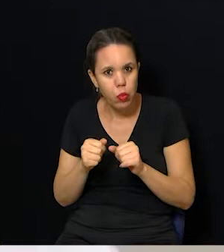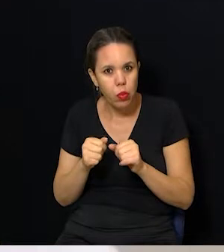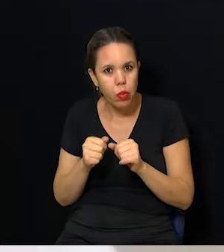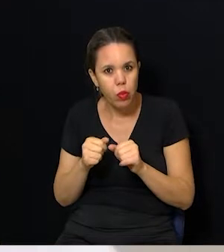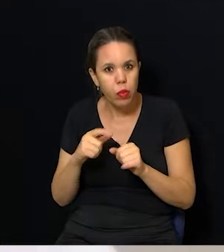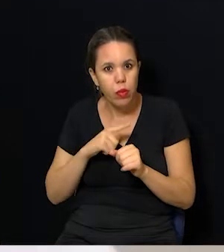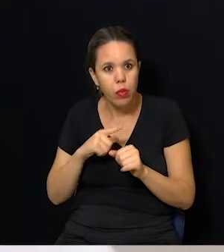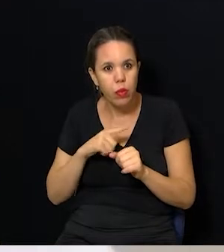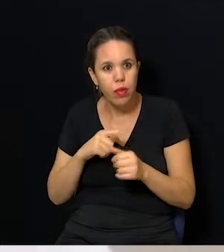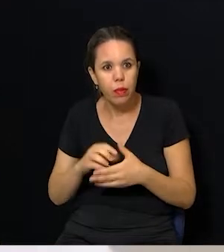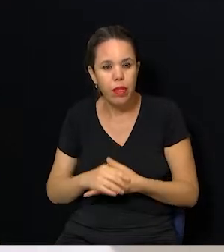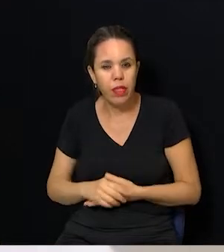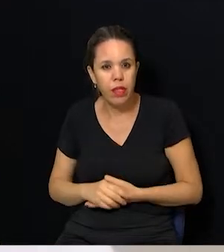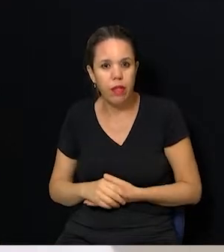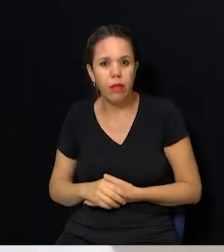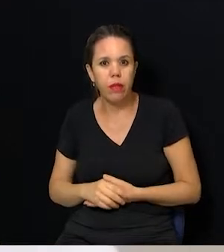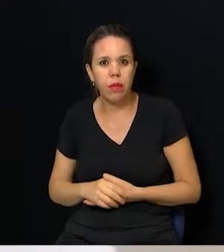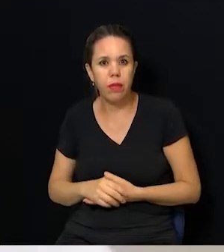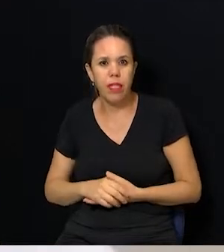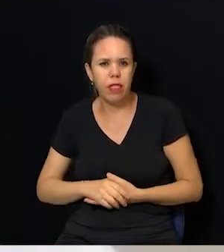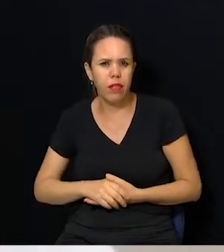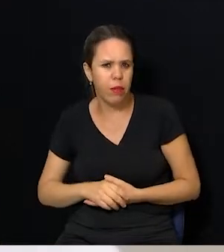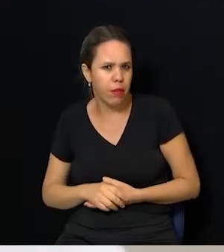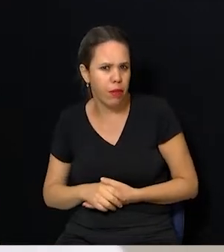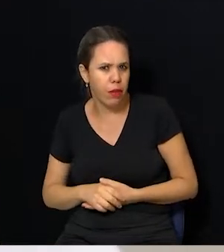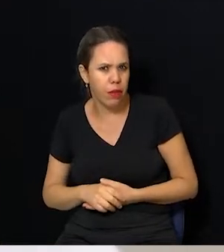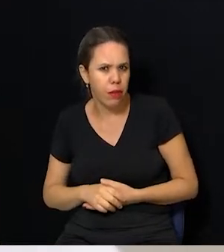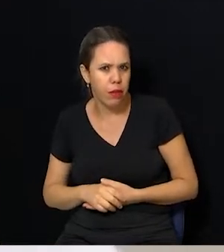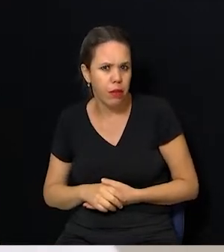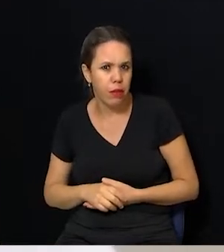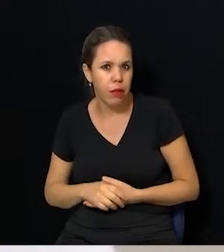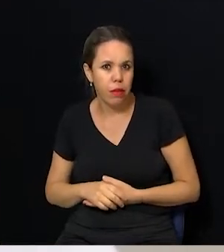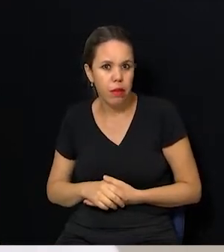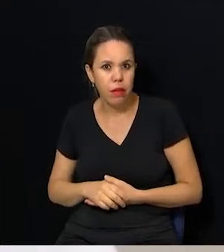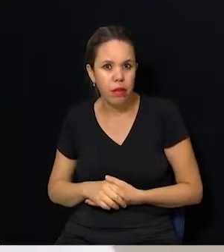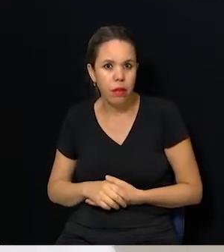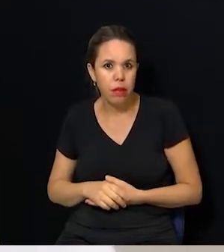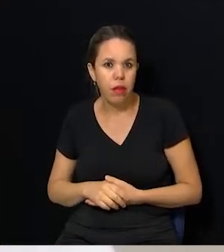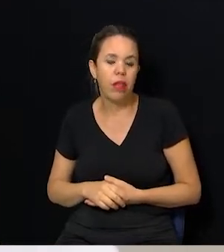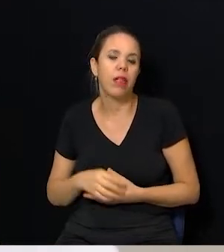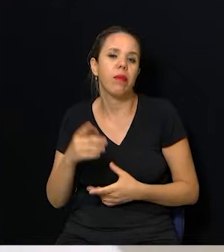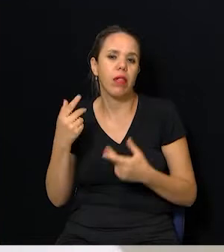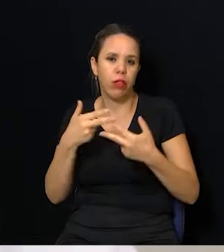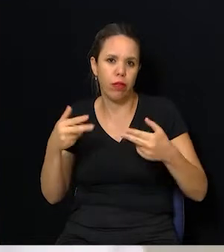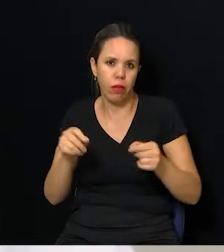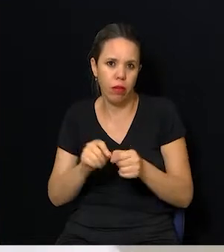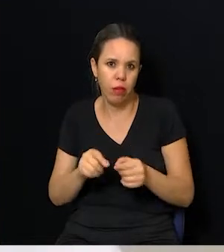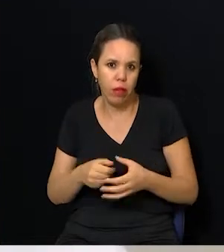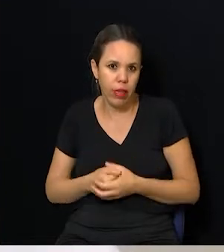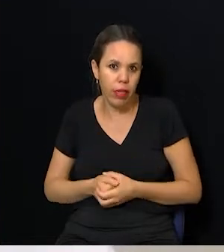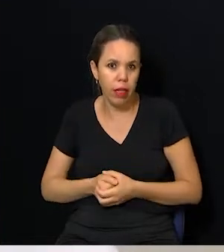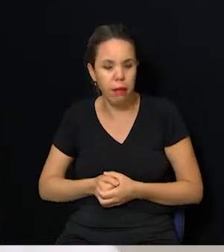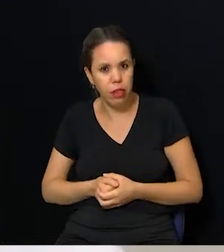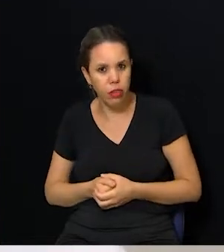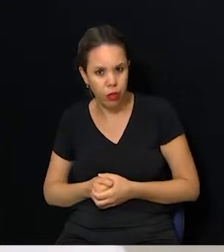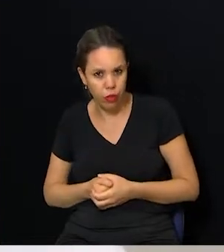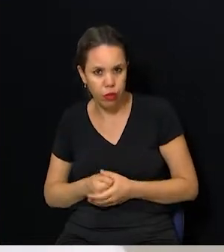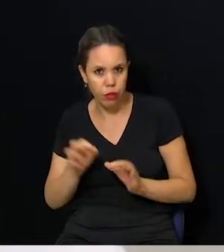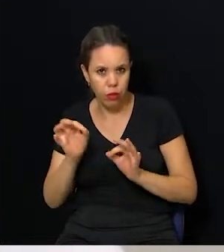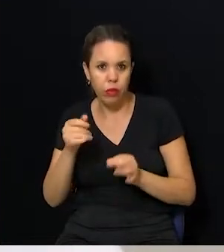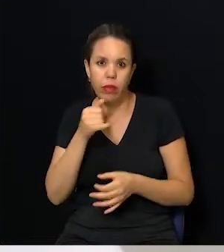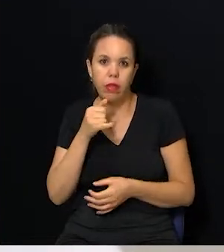têm estruturas onde a ocorrência de tumores é rara. Mas o retinoblastoma é uma situação bastante peculiar. Para você ter uma